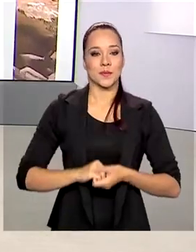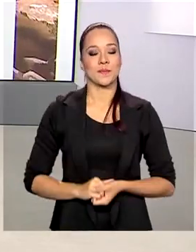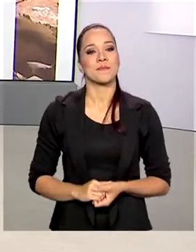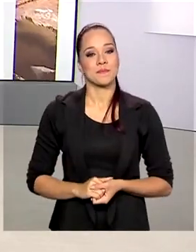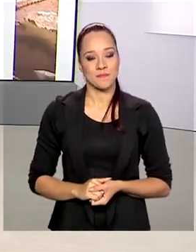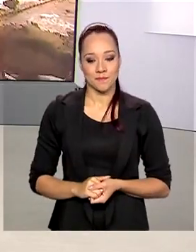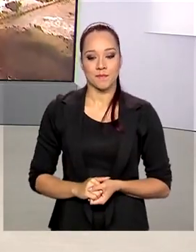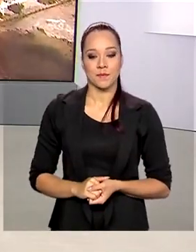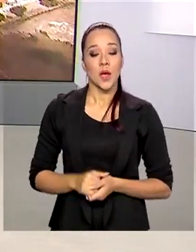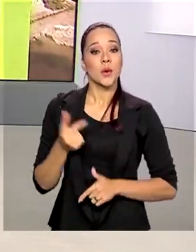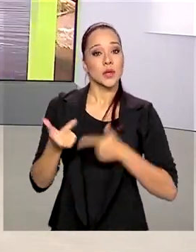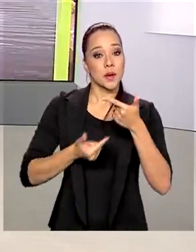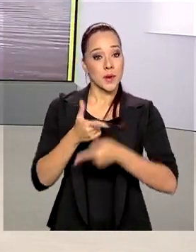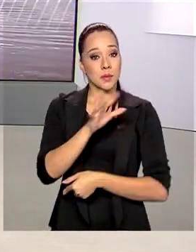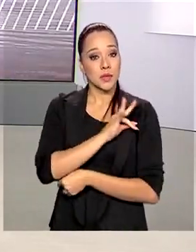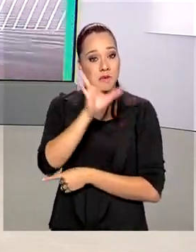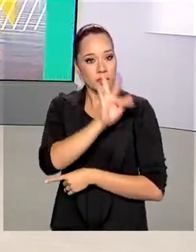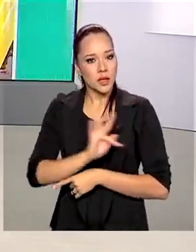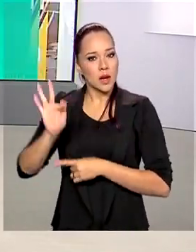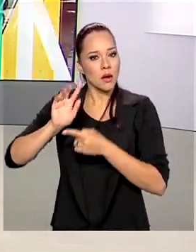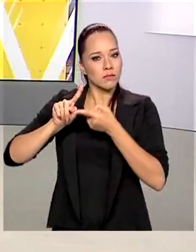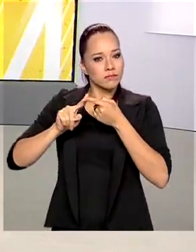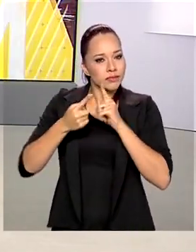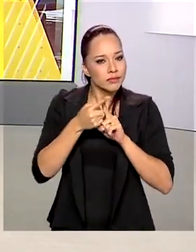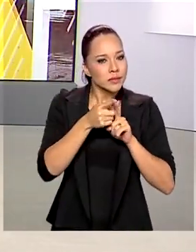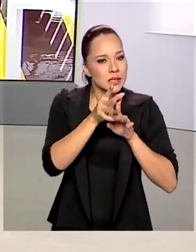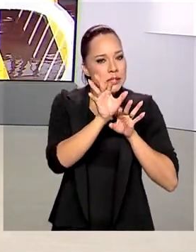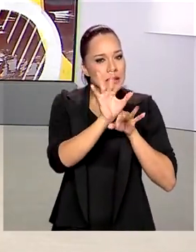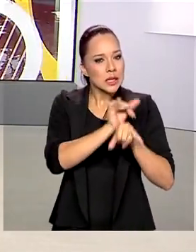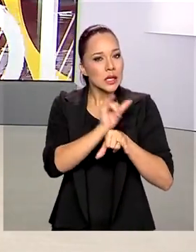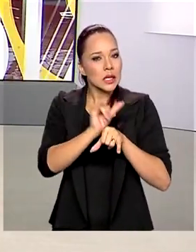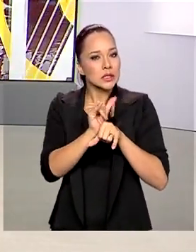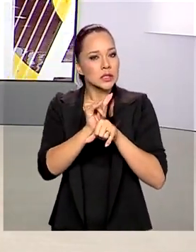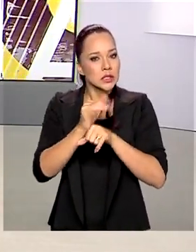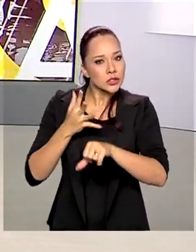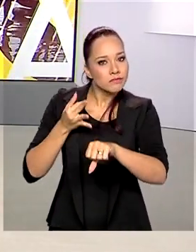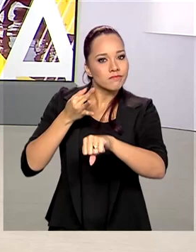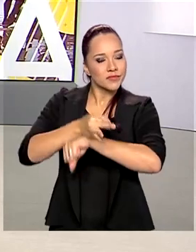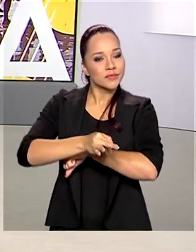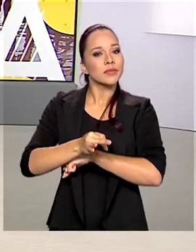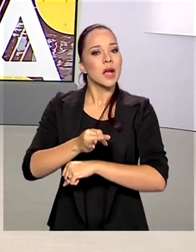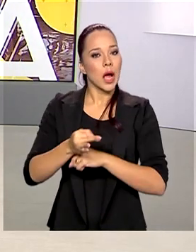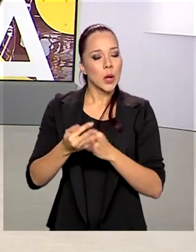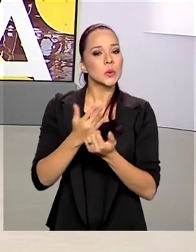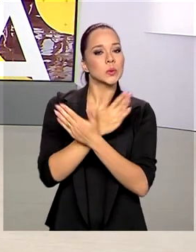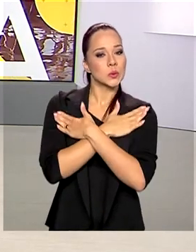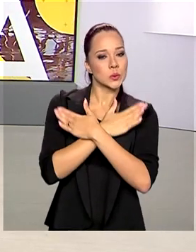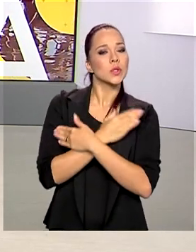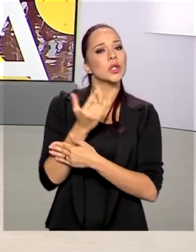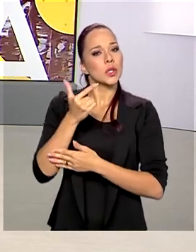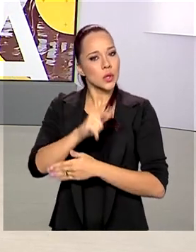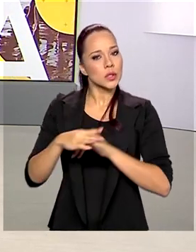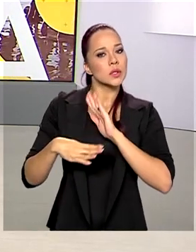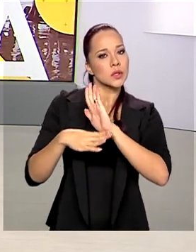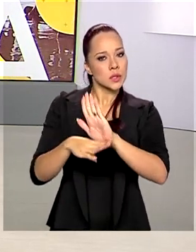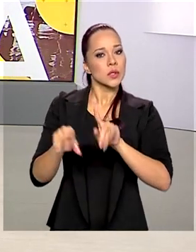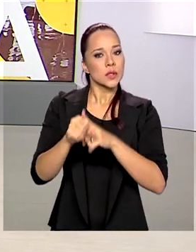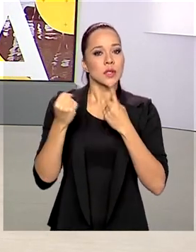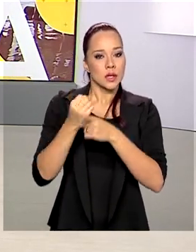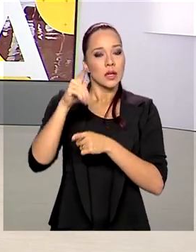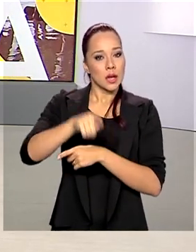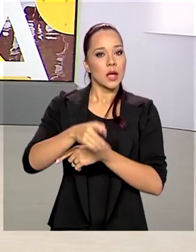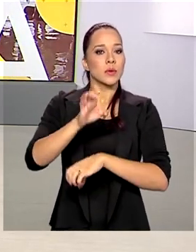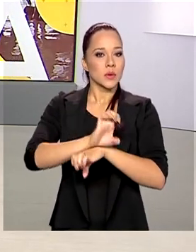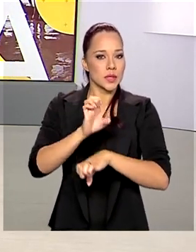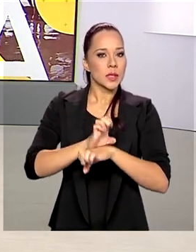Uma operação da Polícia Federal desarticulou um esquema de fraudes ao seguro-desemprego e outros benefícios sociais no estado do Pará.